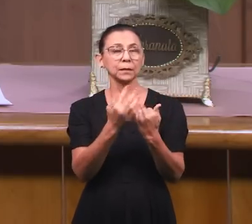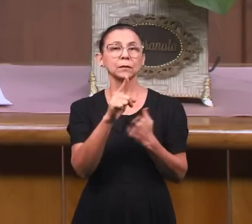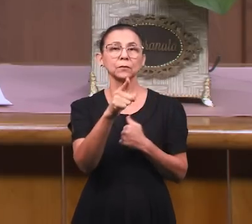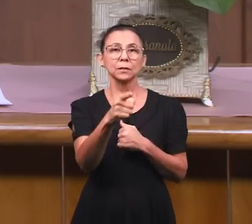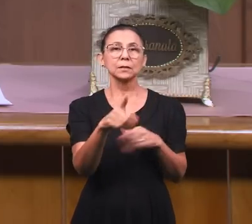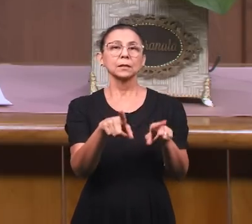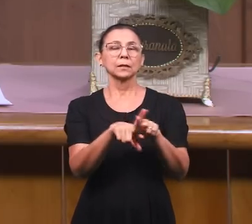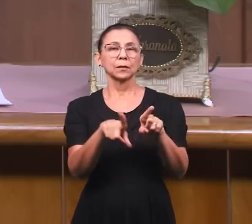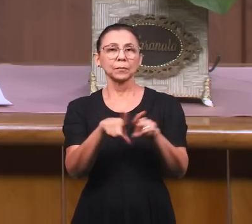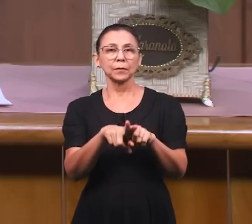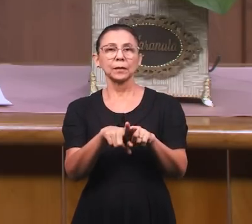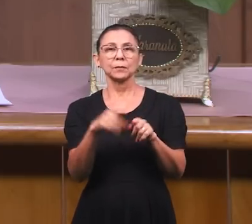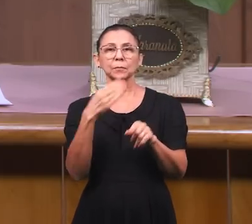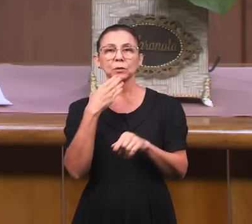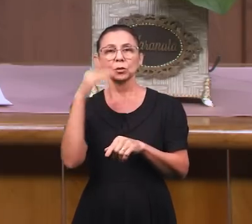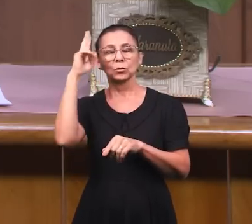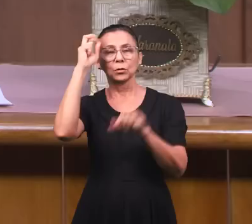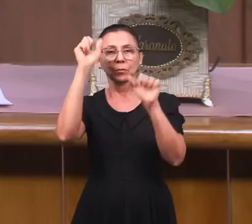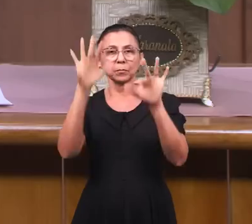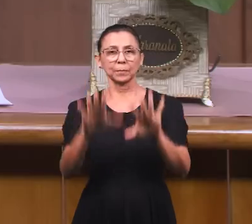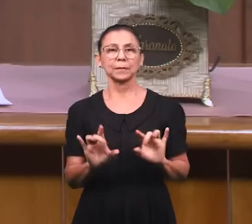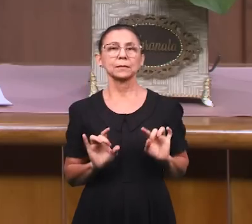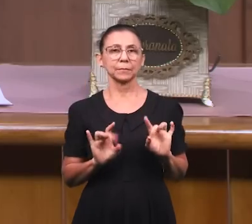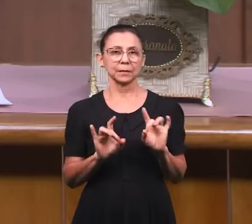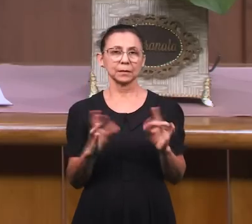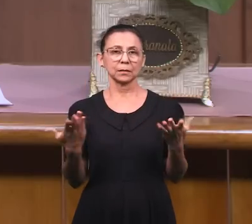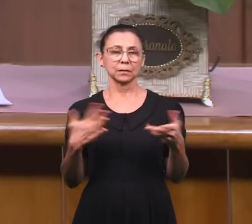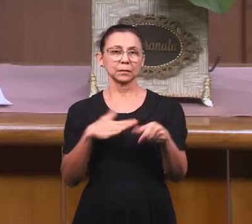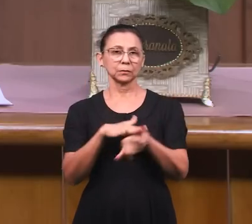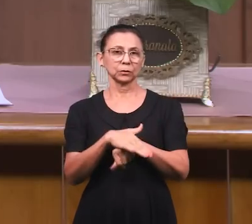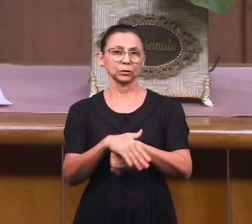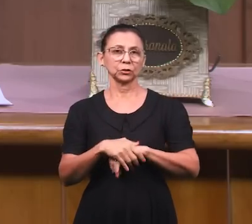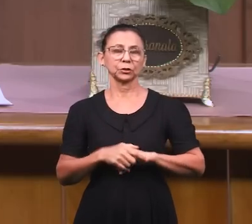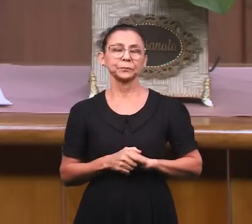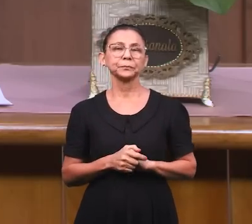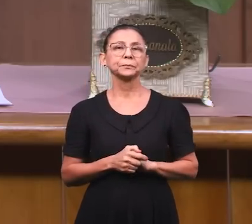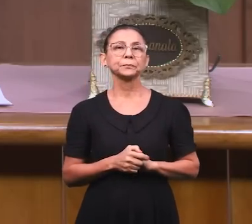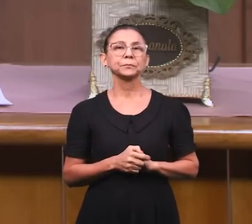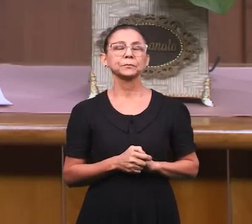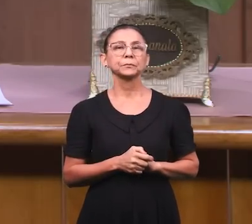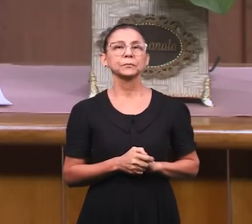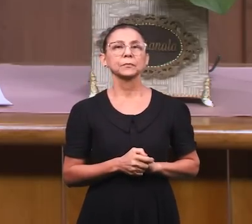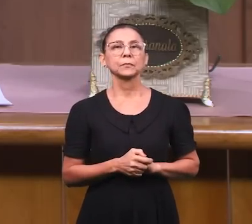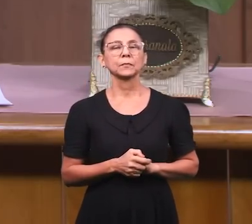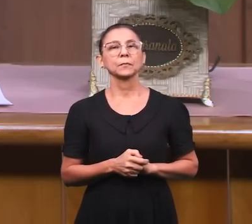para que o Senhor venha conceder uma bênção especial nessa noite ao seu coração.